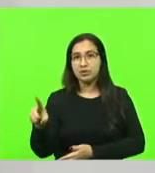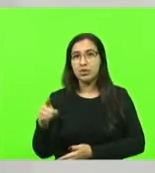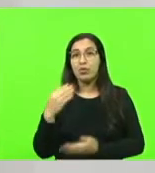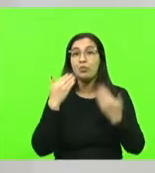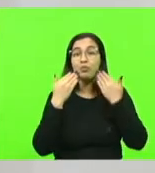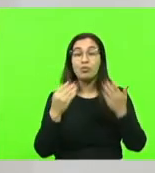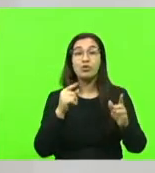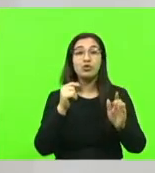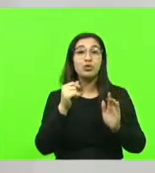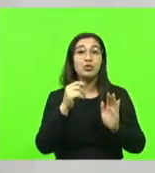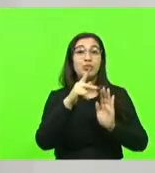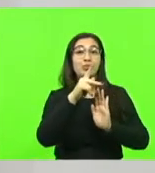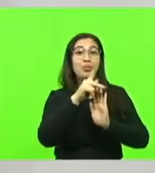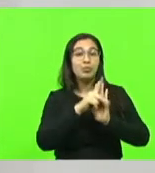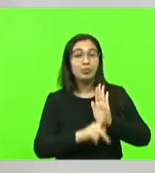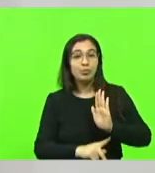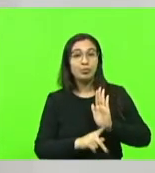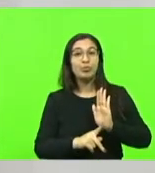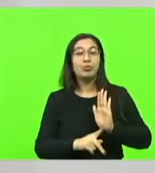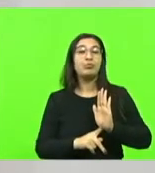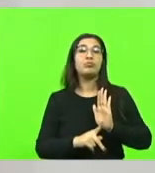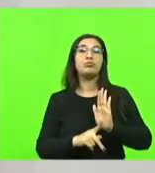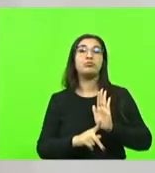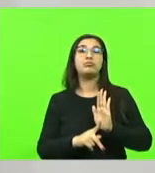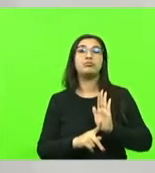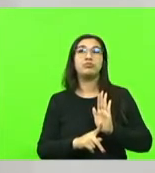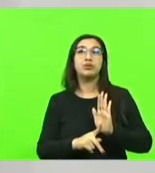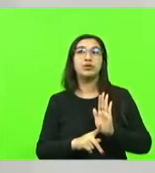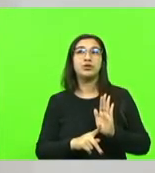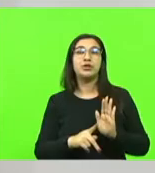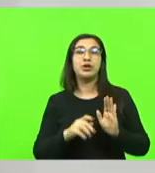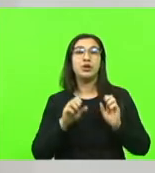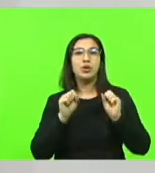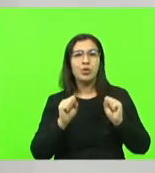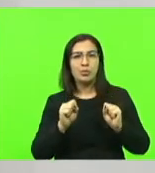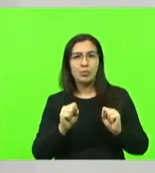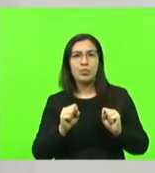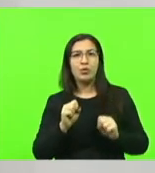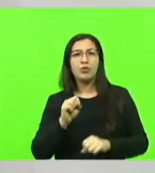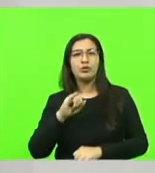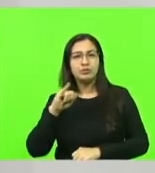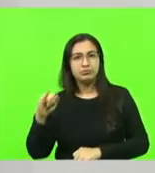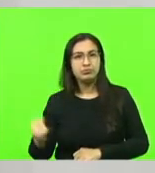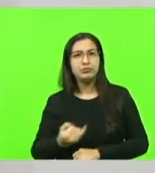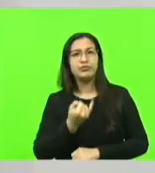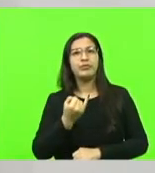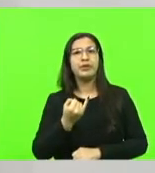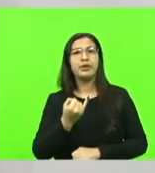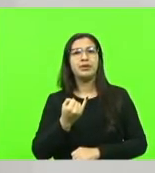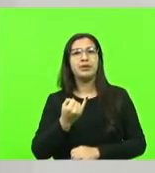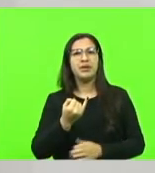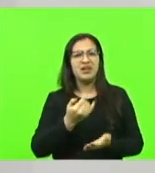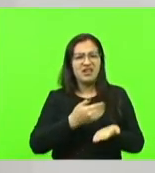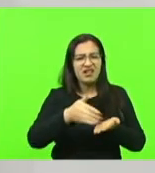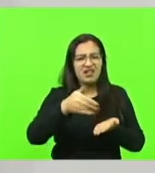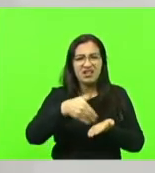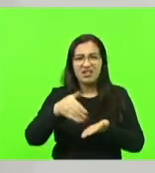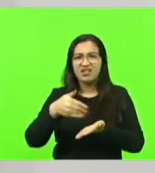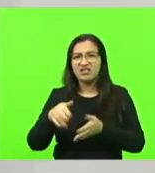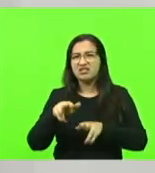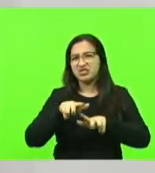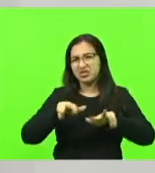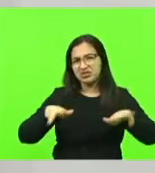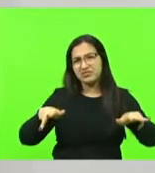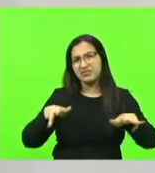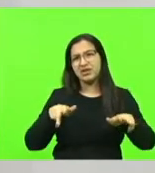do aproveitamento de resíduos de construção civil. Até quero agradecer